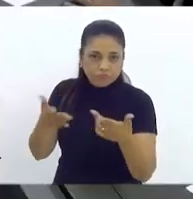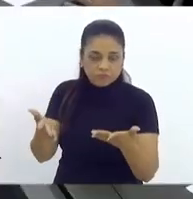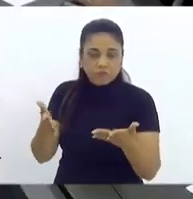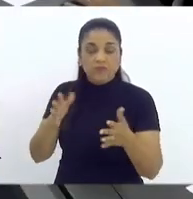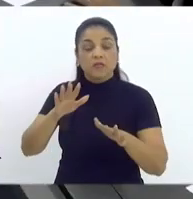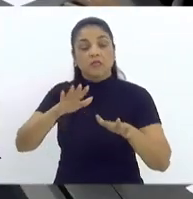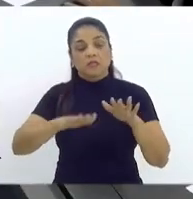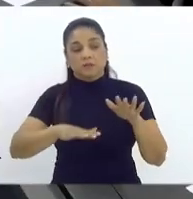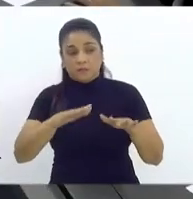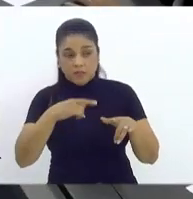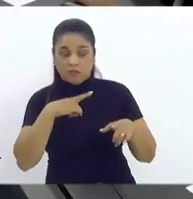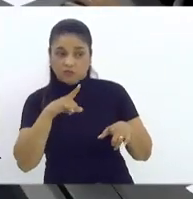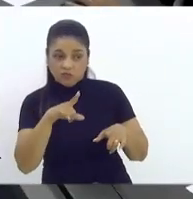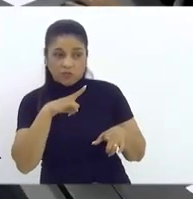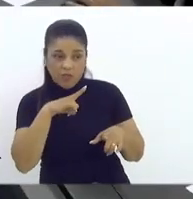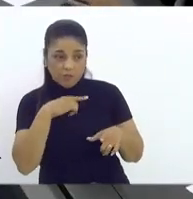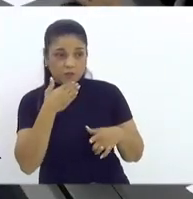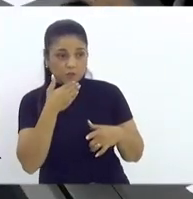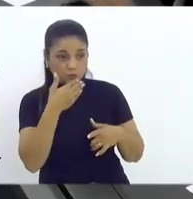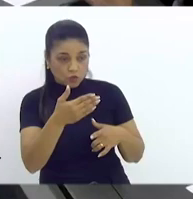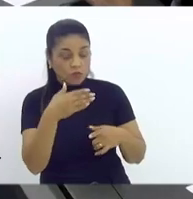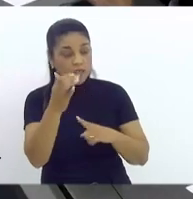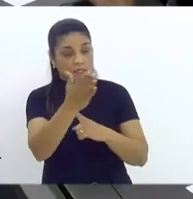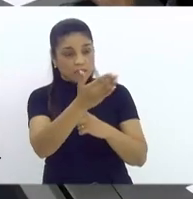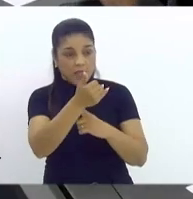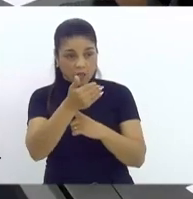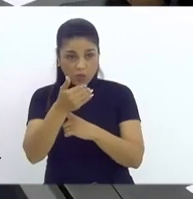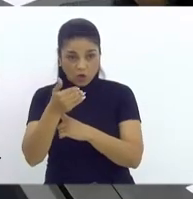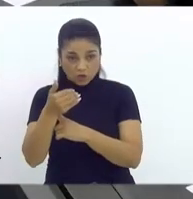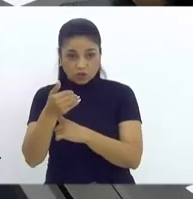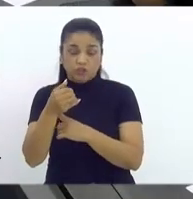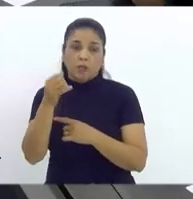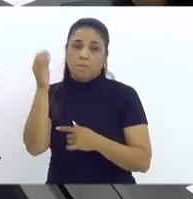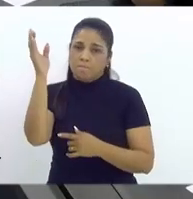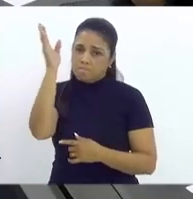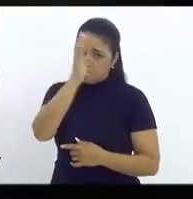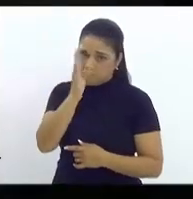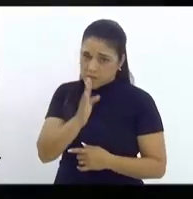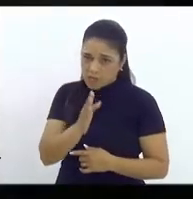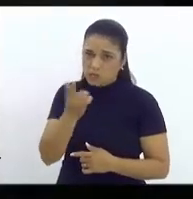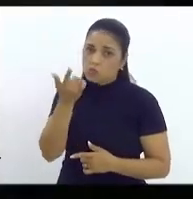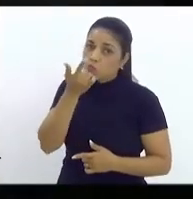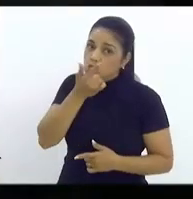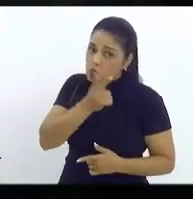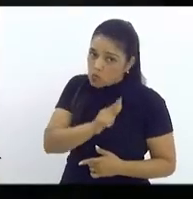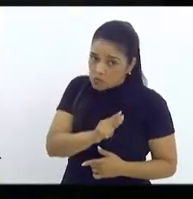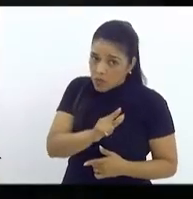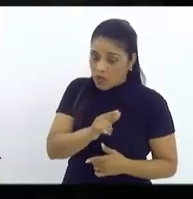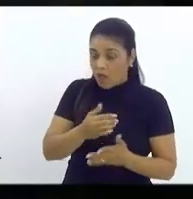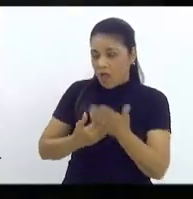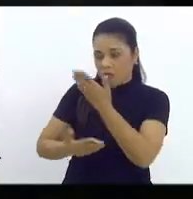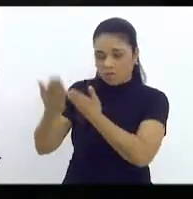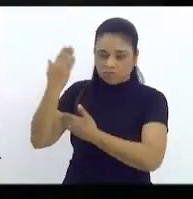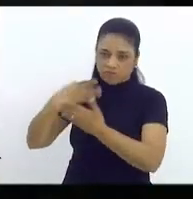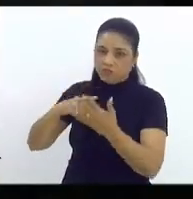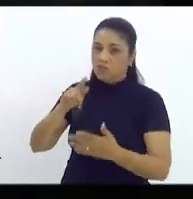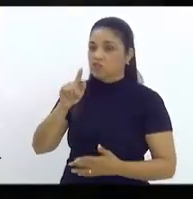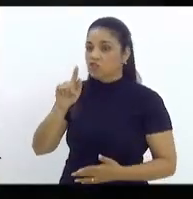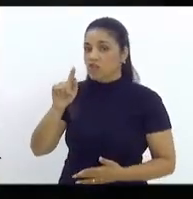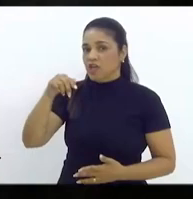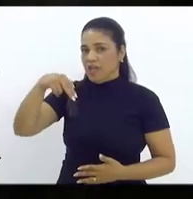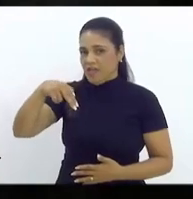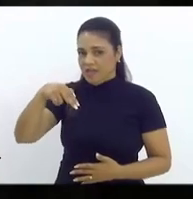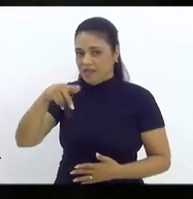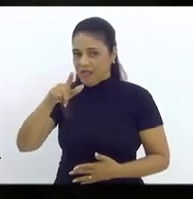Existe a questão da demanda. Hoje você tem tecnologias que o Brasil já consegue, que na época não existia, que é GNL, né,